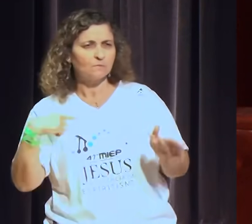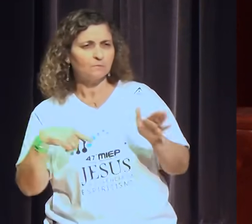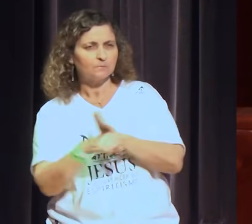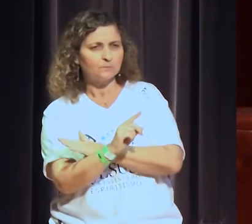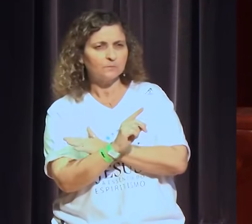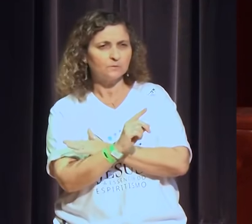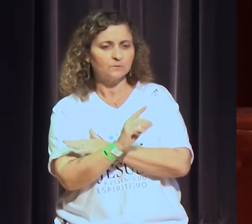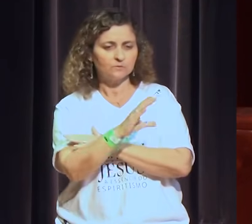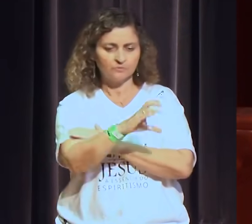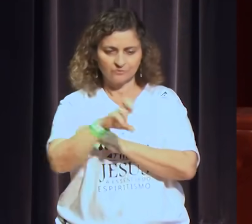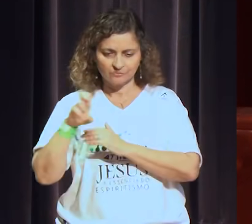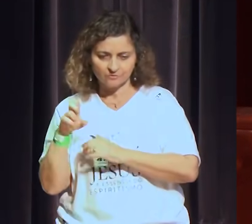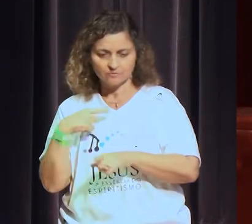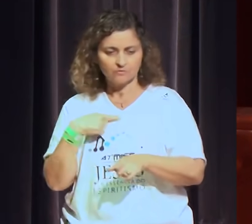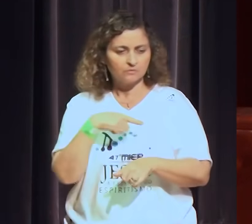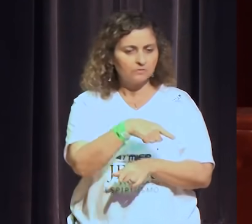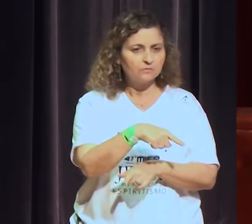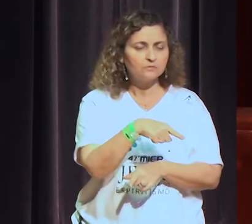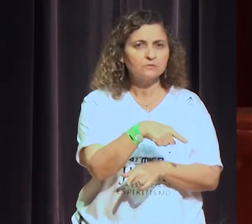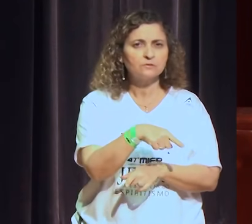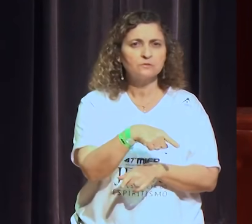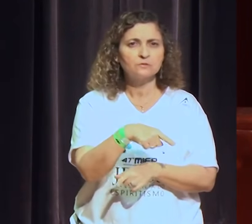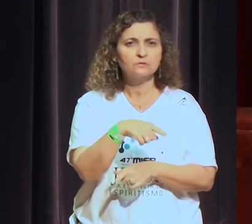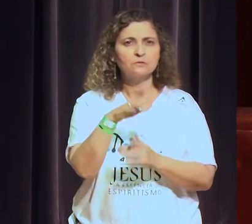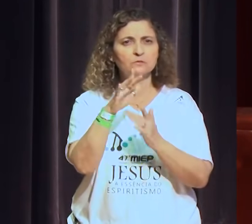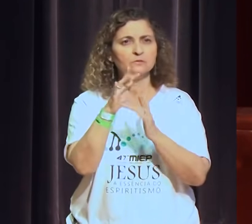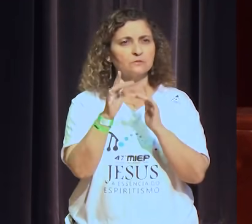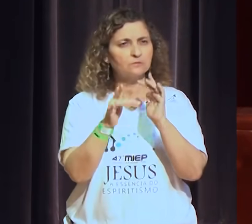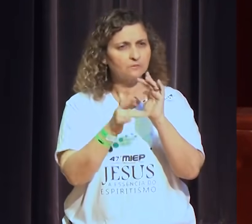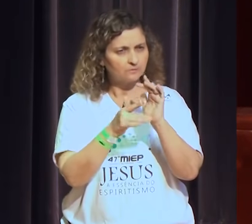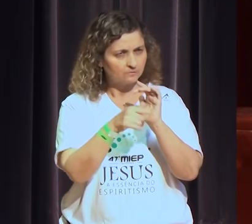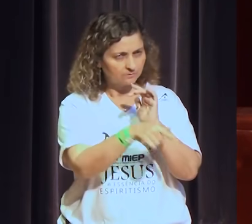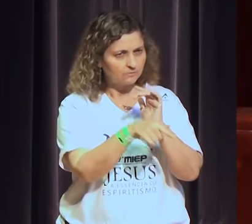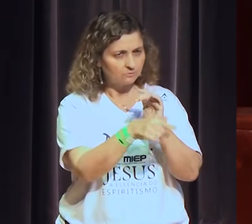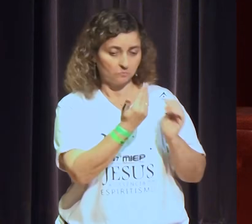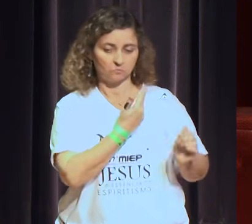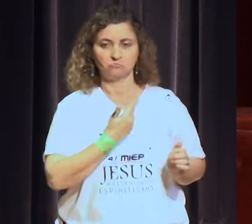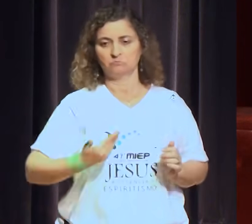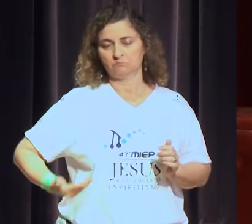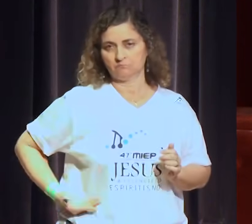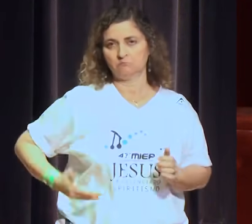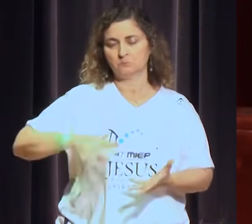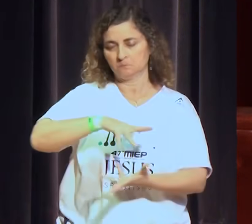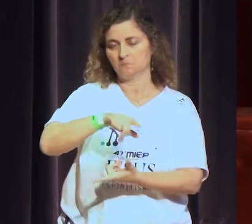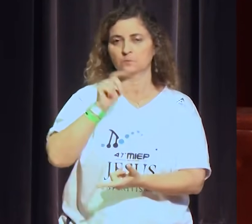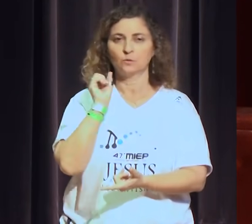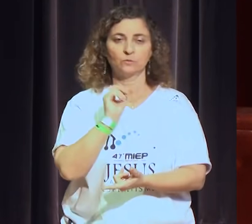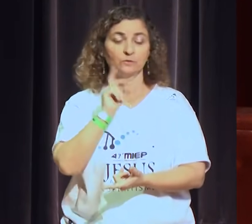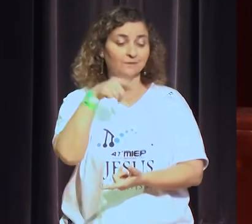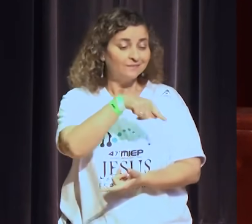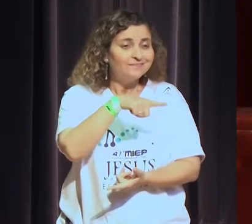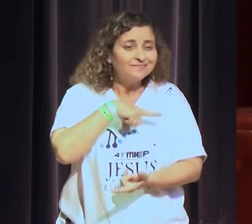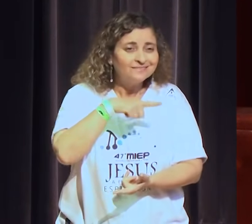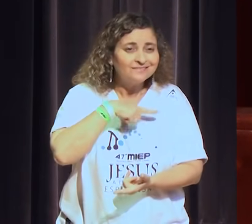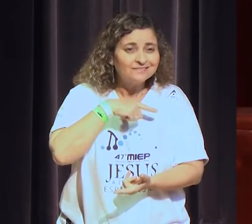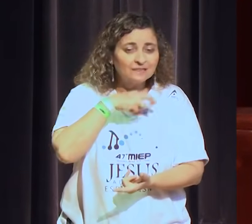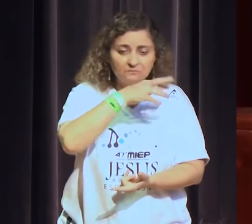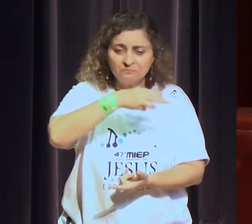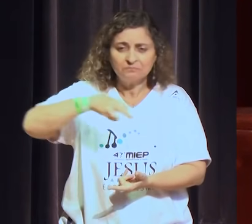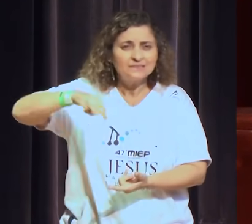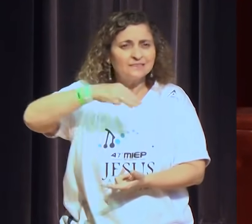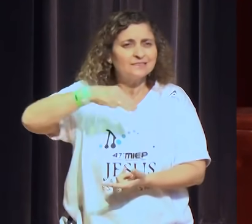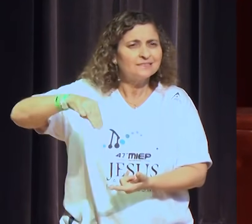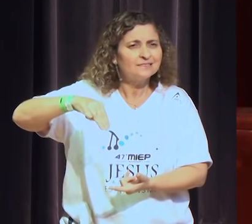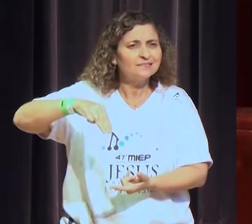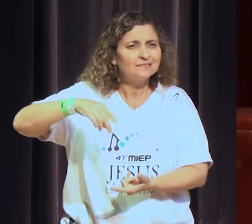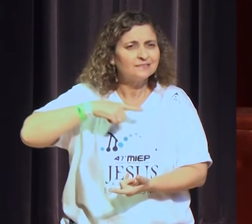perguntou para o Chico se o Cristo governador tinha ministros. E o Chico falou que sim,